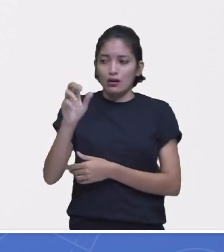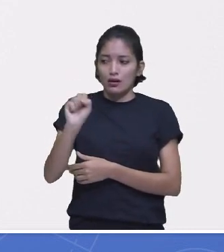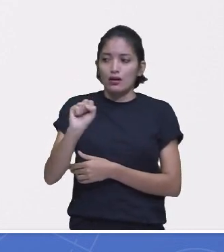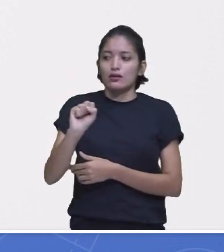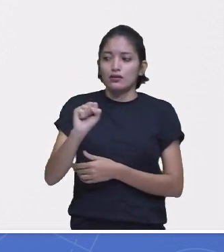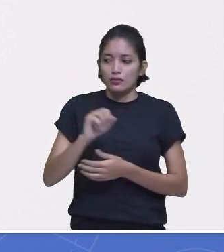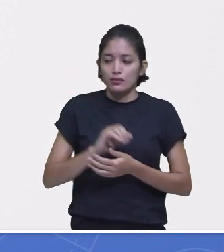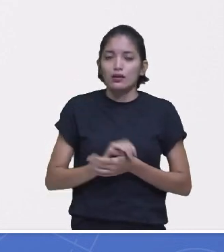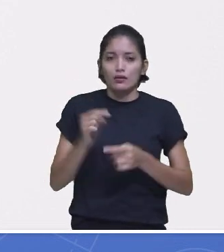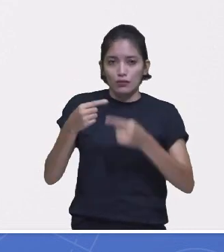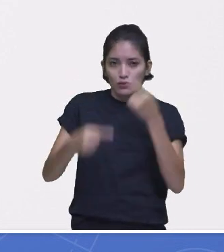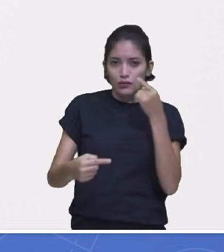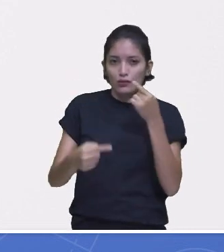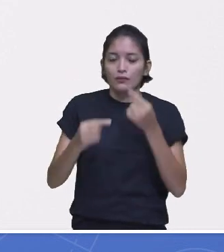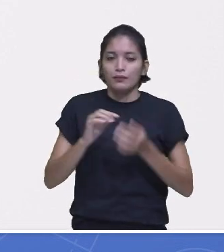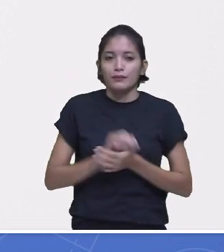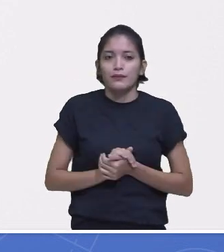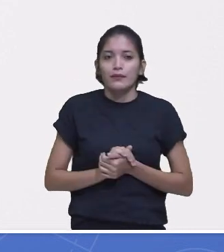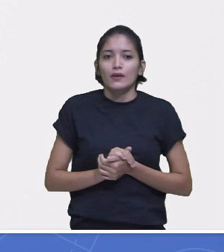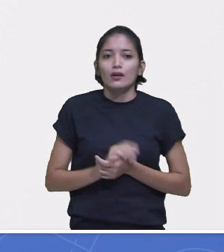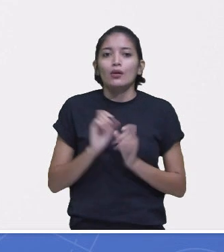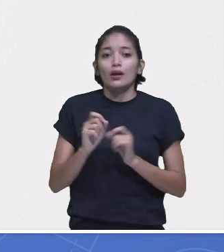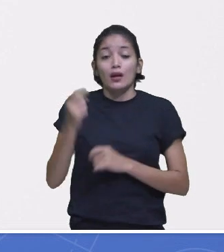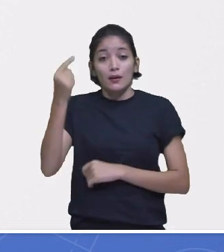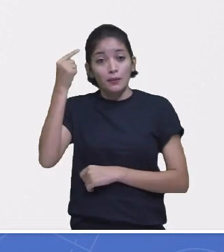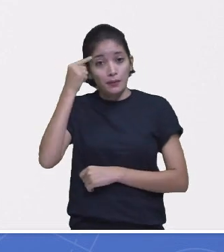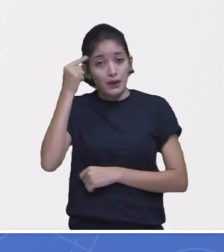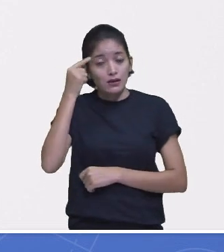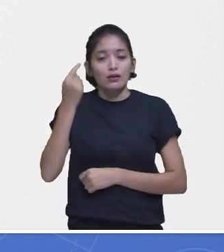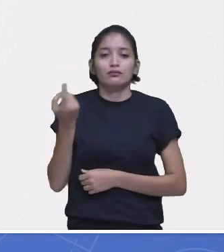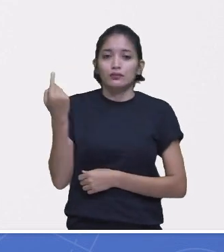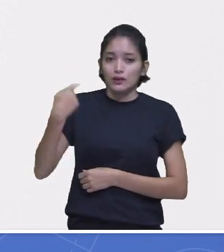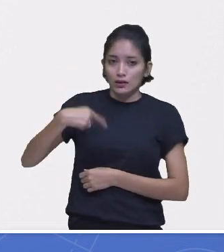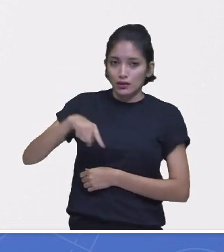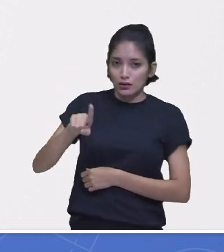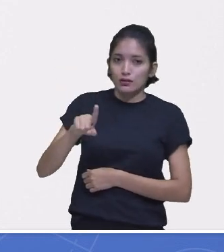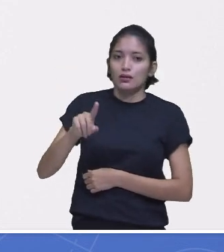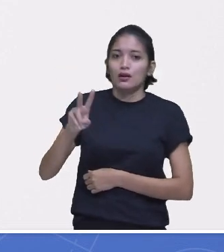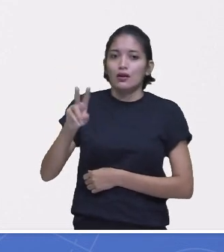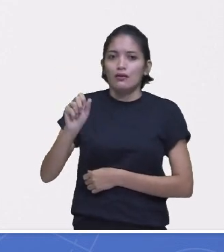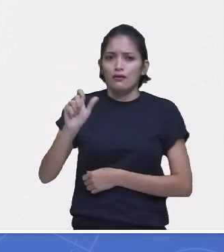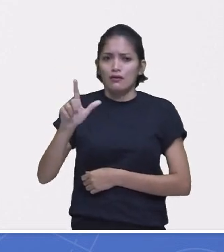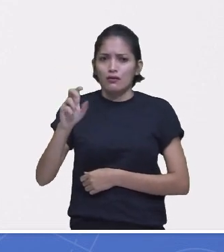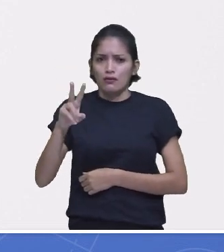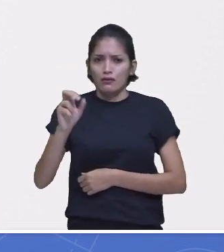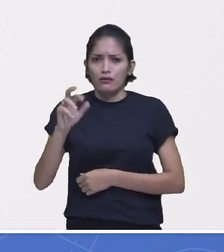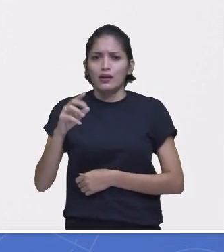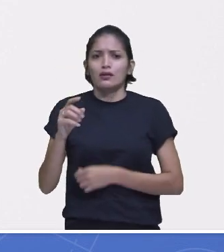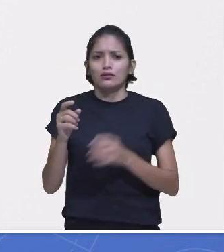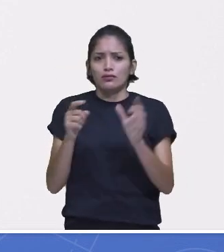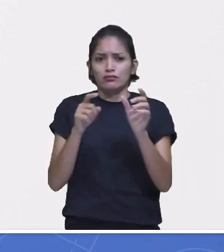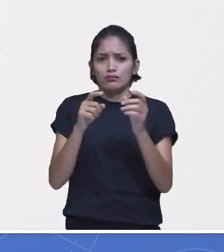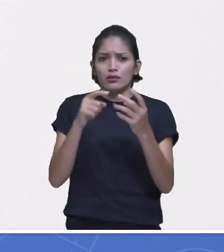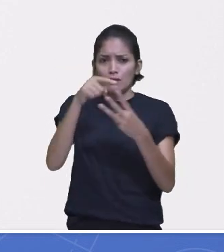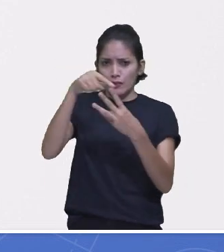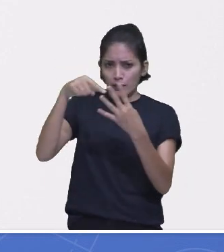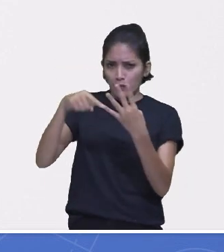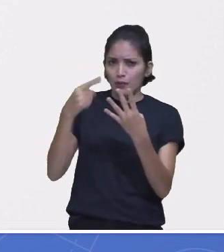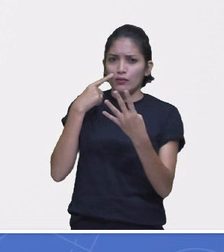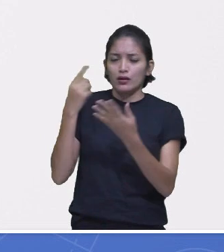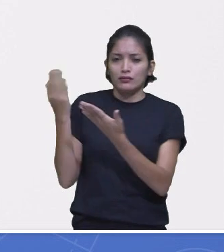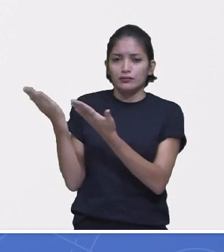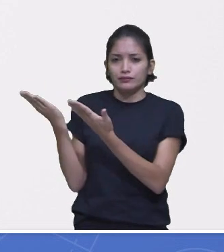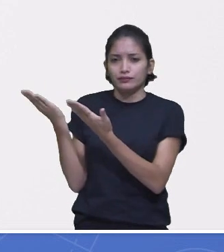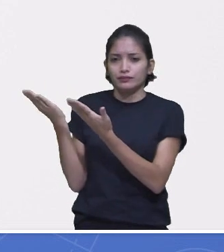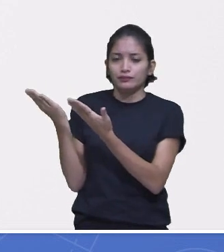para vocês é o pensar, oír, volver, decir. Né? Vamos lá, o